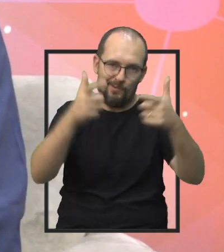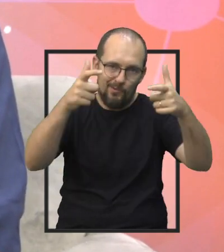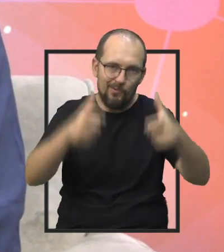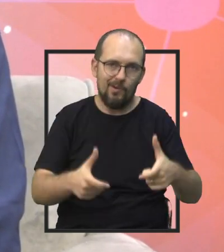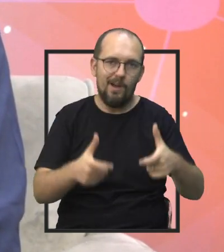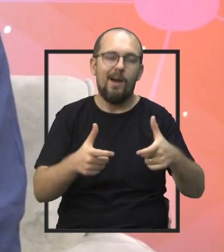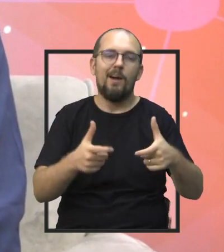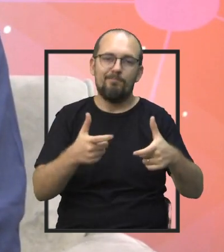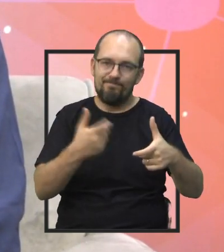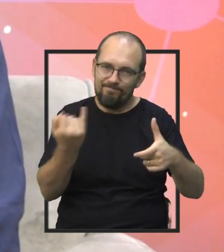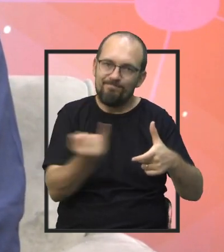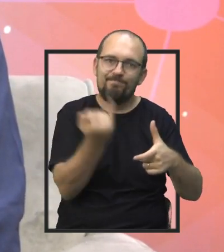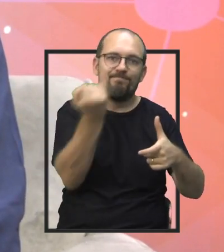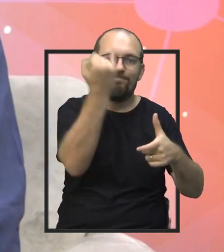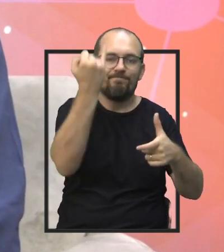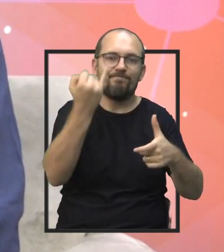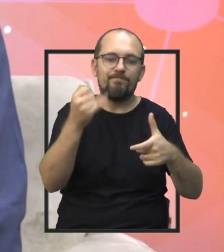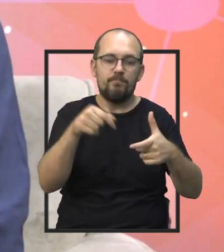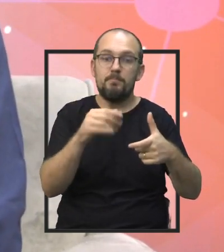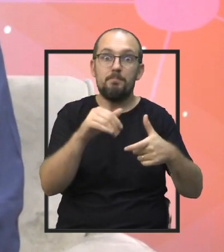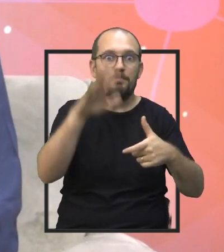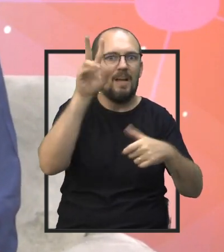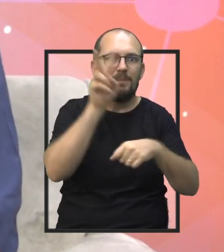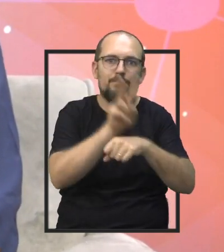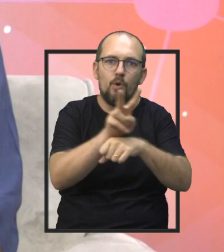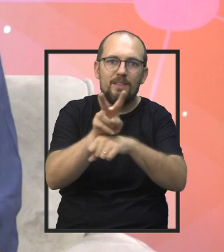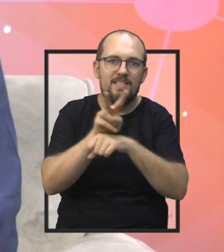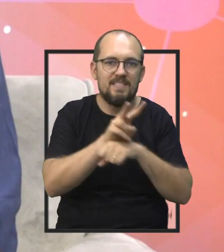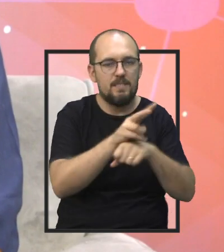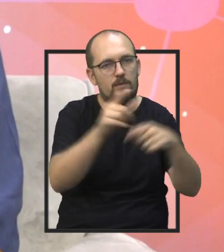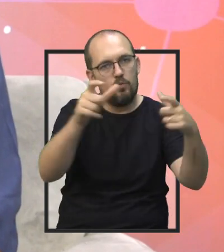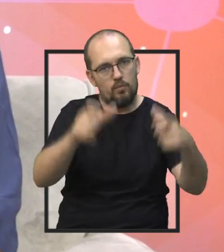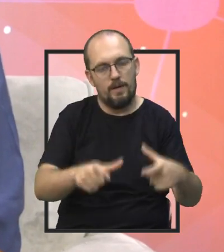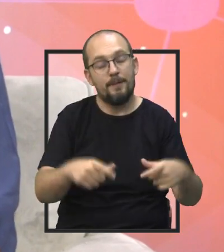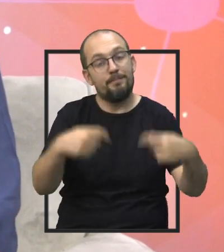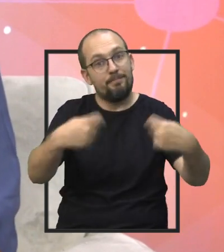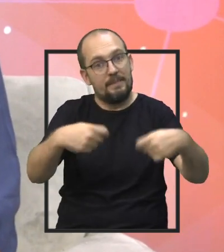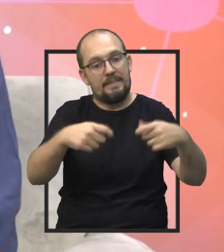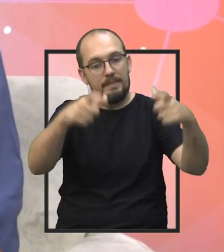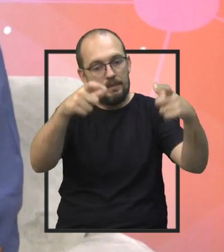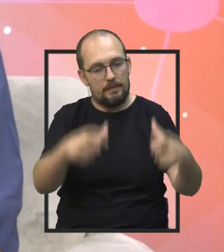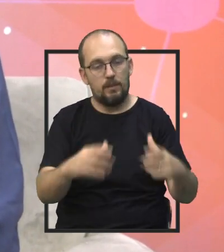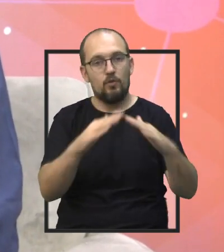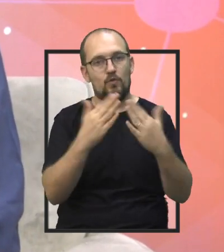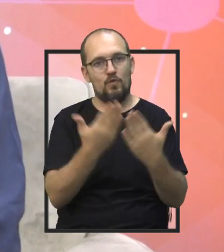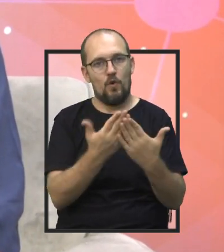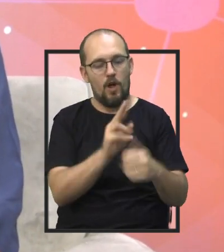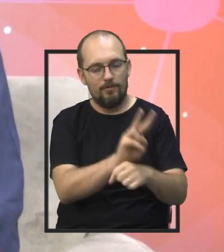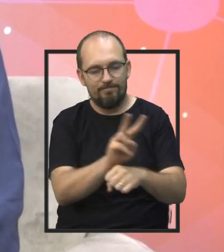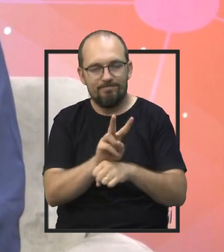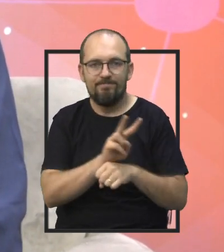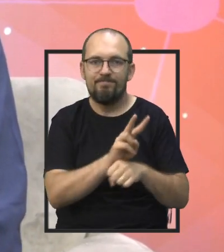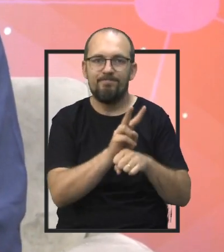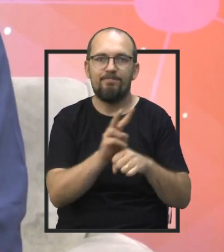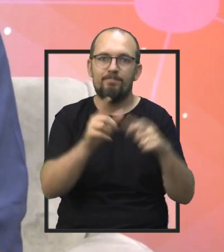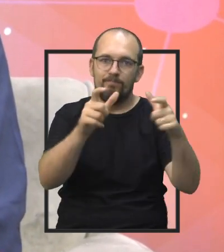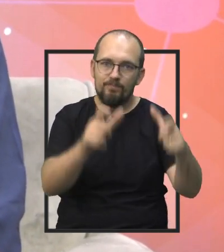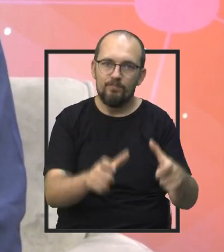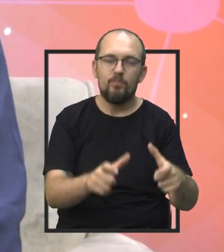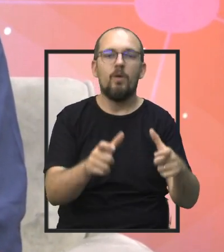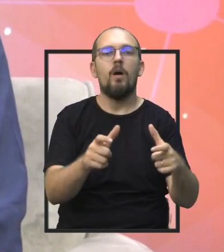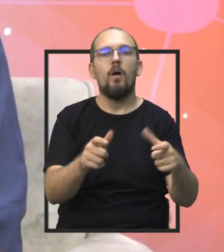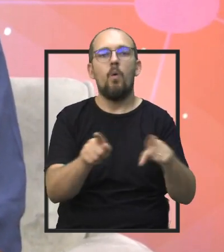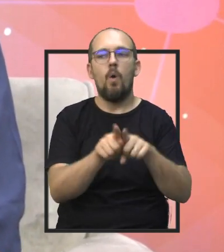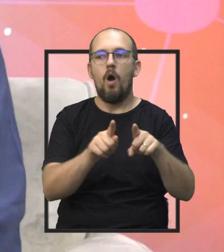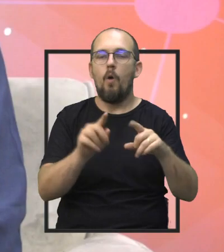fértil, eu sempre digo, é o lugar de máxima proteção dessas crianças, né? Deve ser, é assim que a gente idealiza as escolas, né? Como